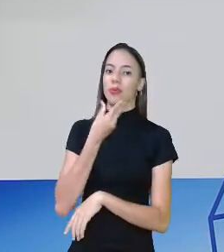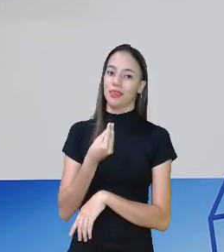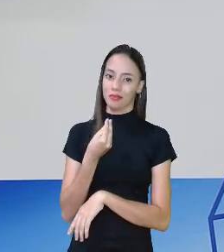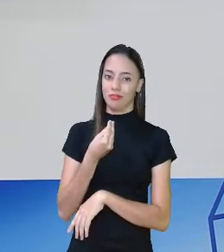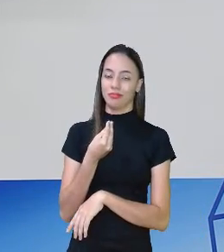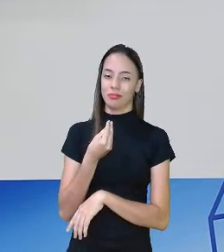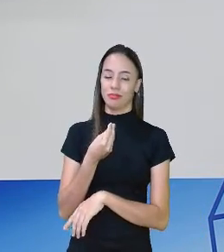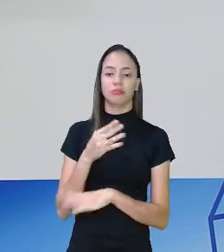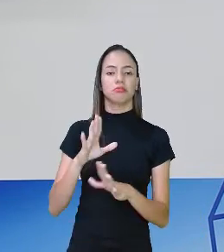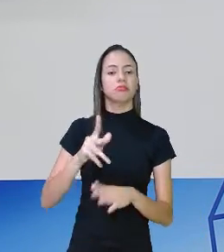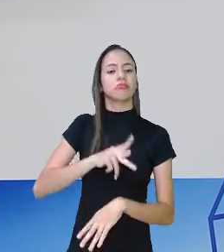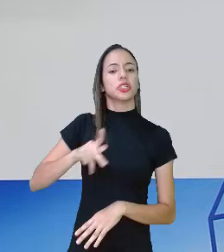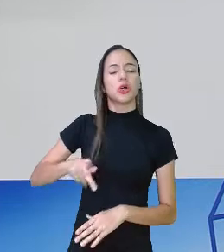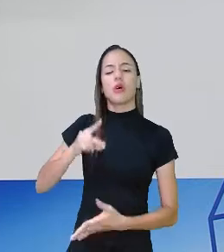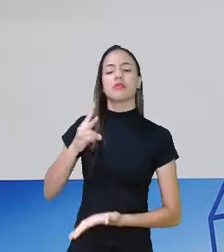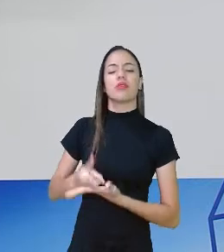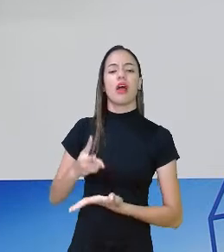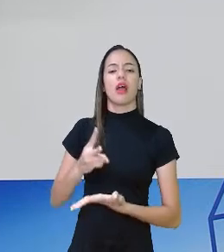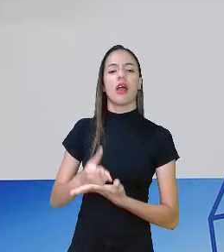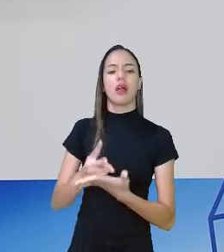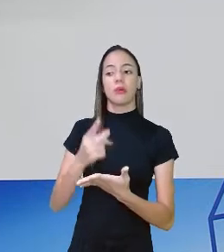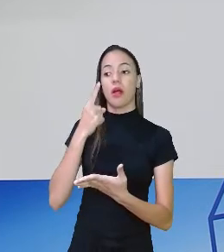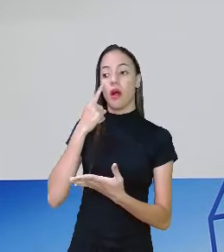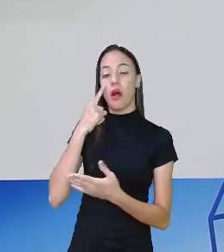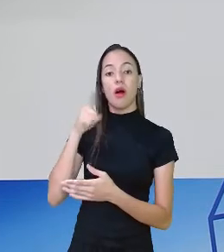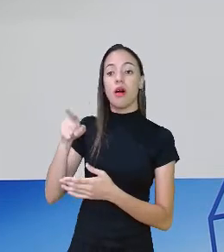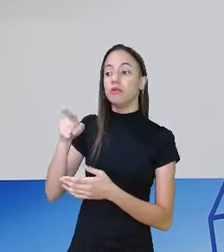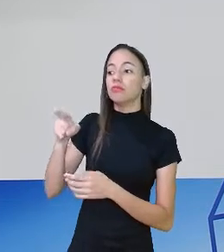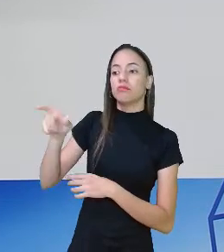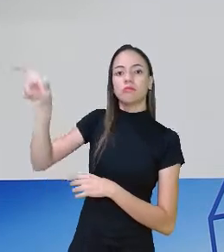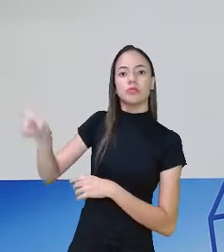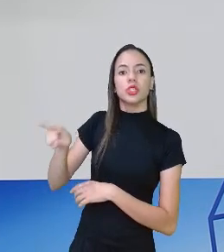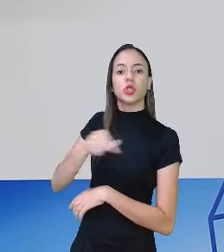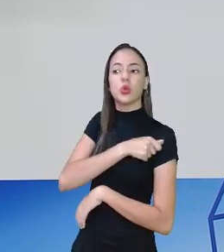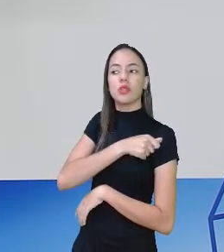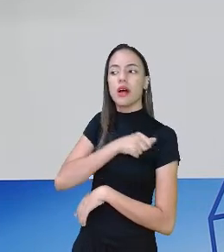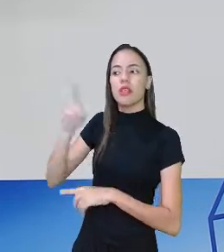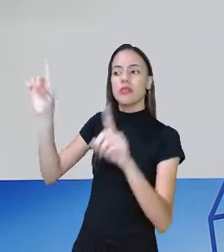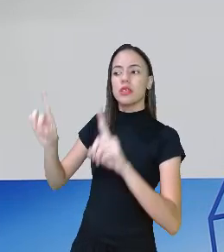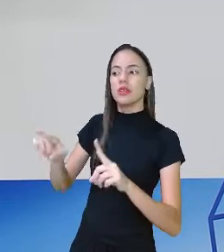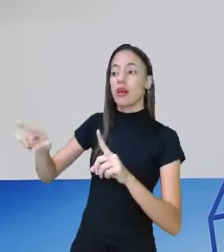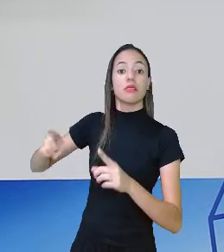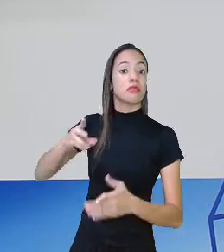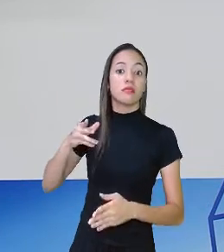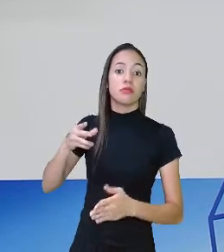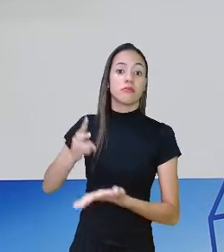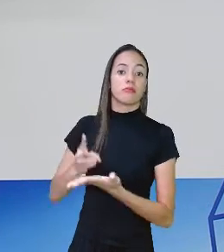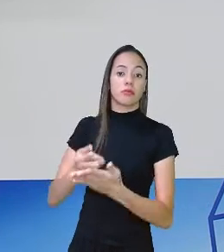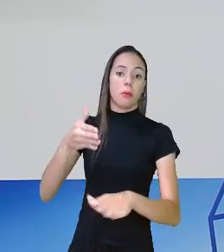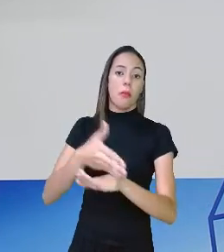está sempre fazendo parte de maneira muito igualitária e muito tranquila.